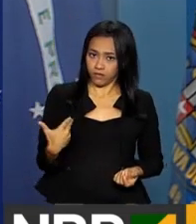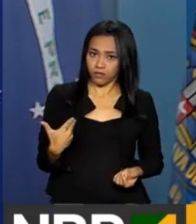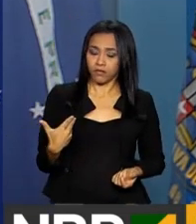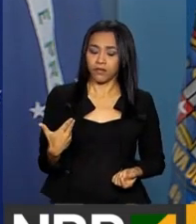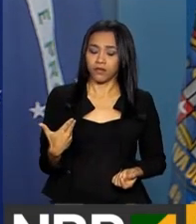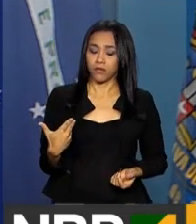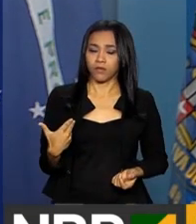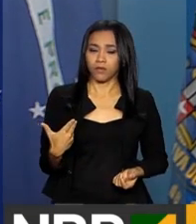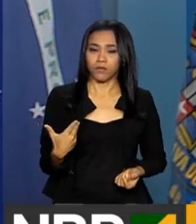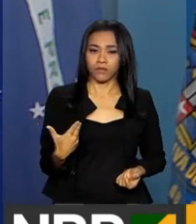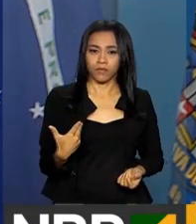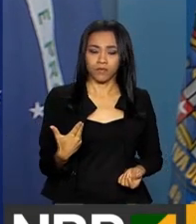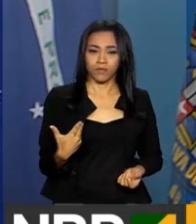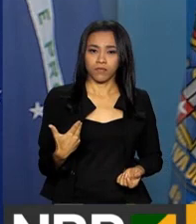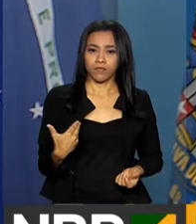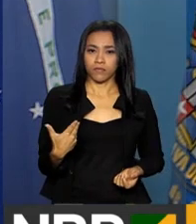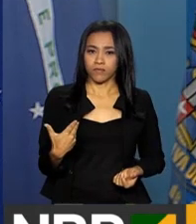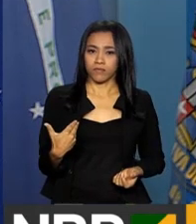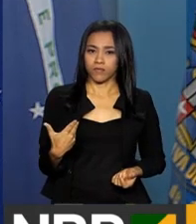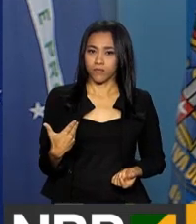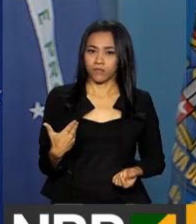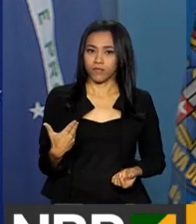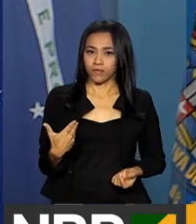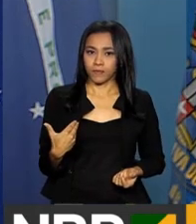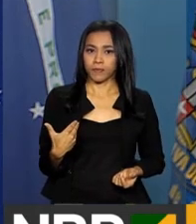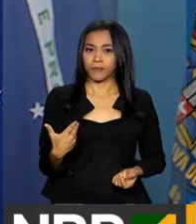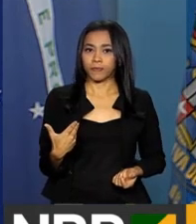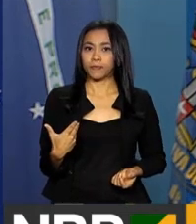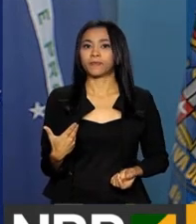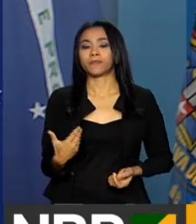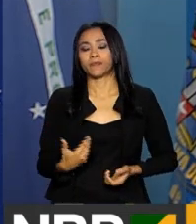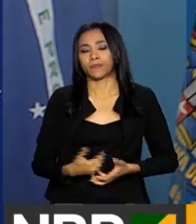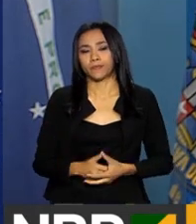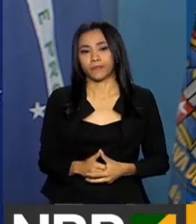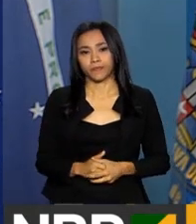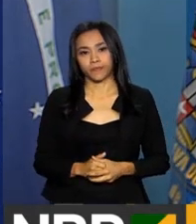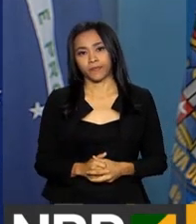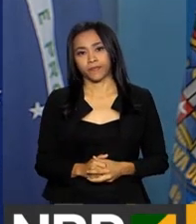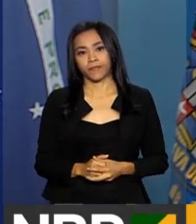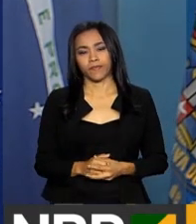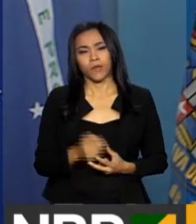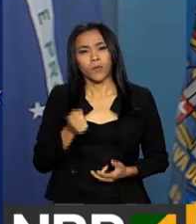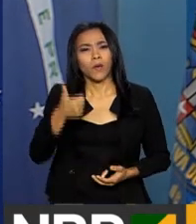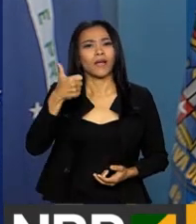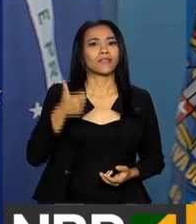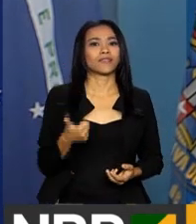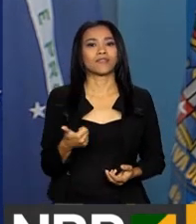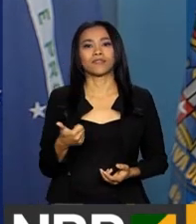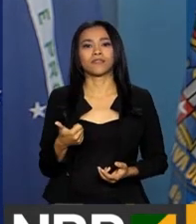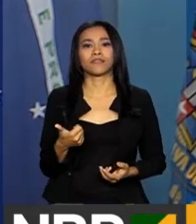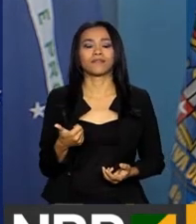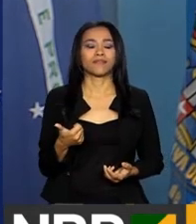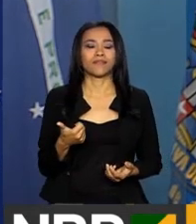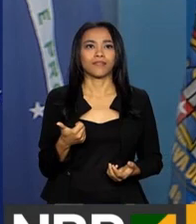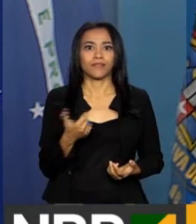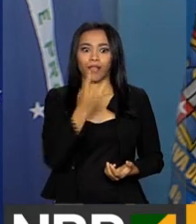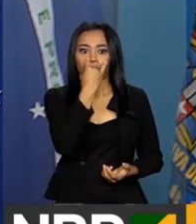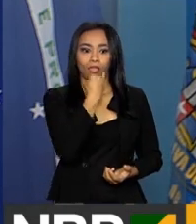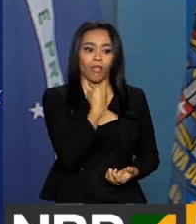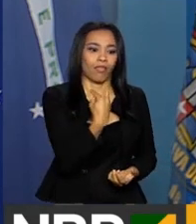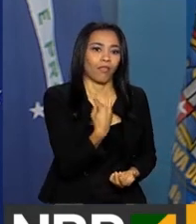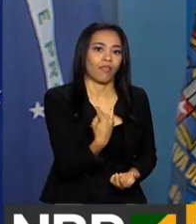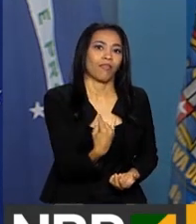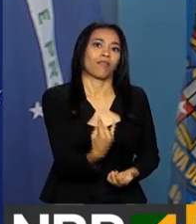um cultor digamos assim quase escravo o